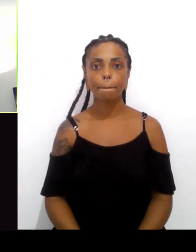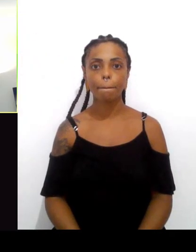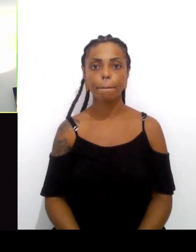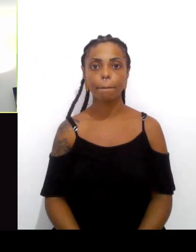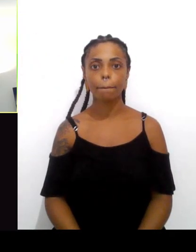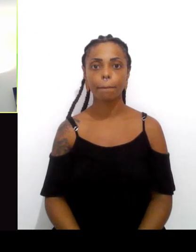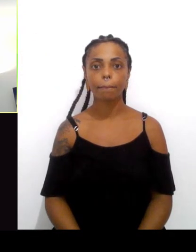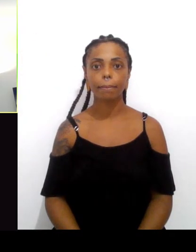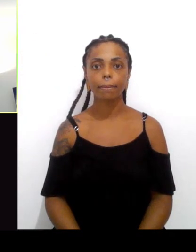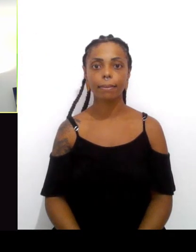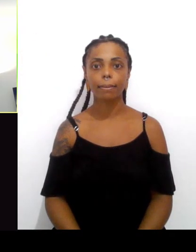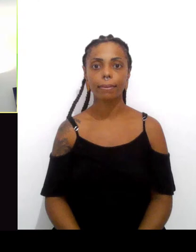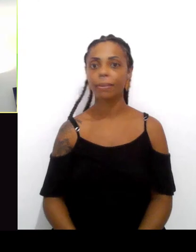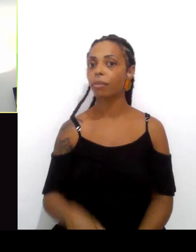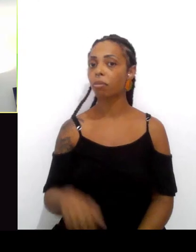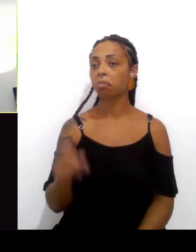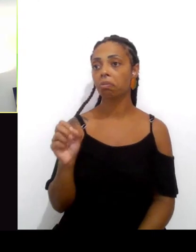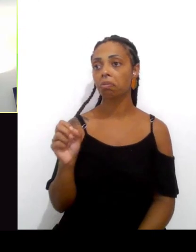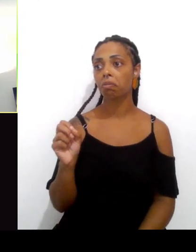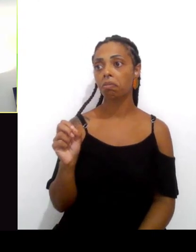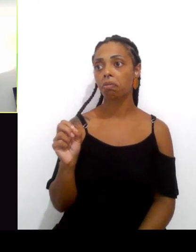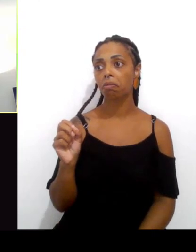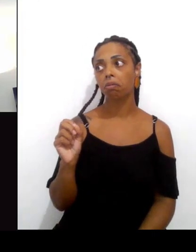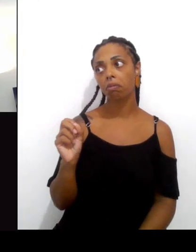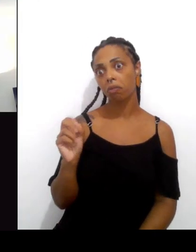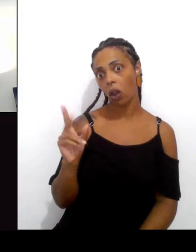tudo bem eu posso